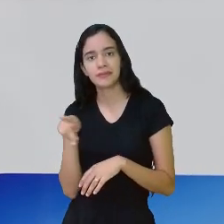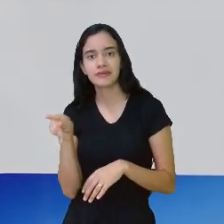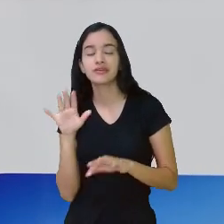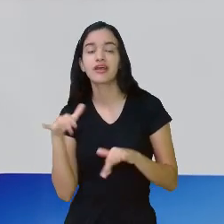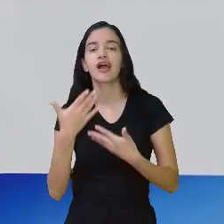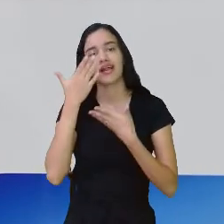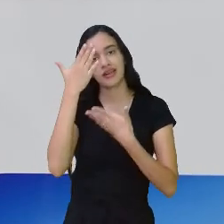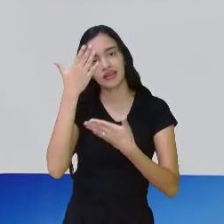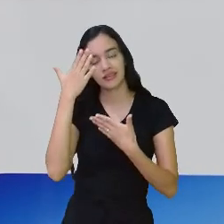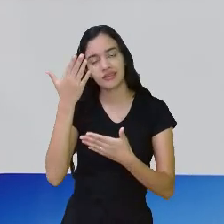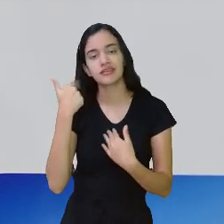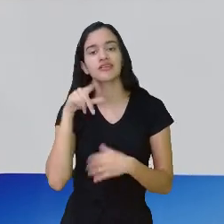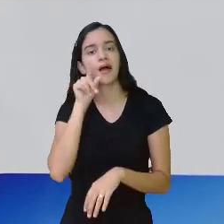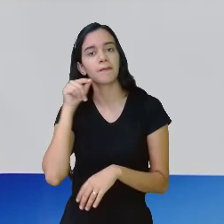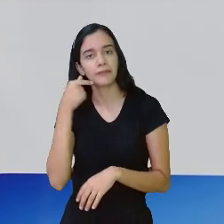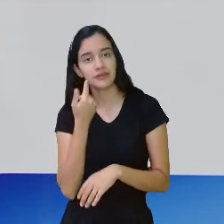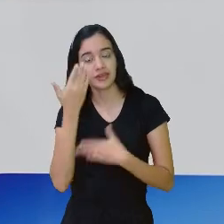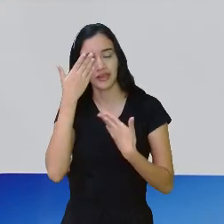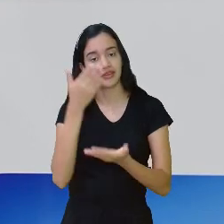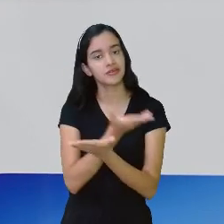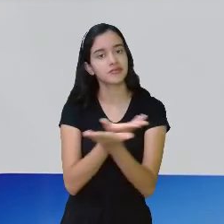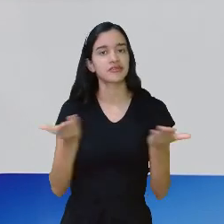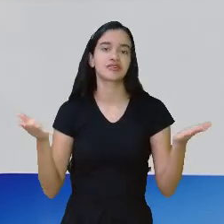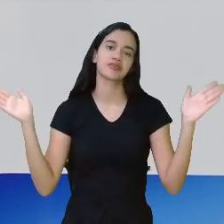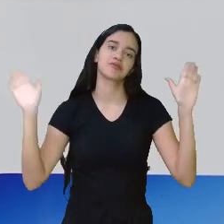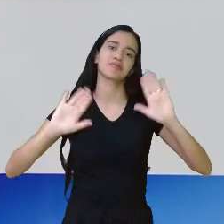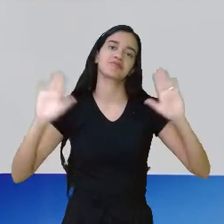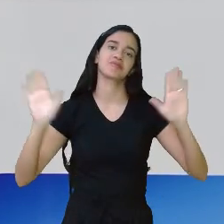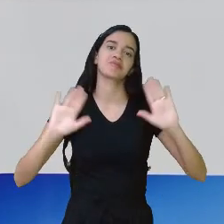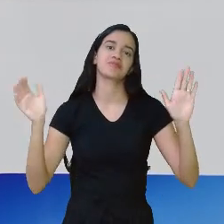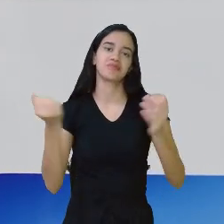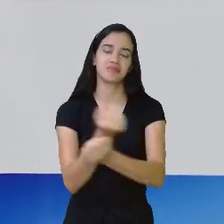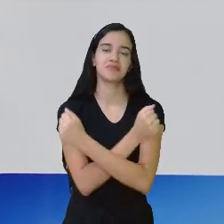agradeço a Median, agradeço a vocês e me despeço.